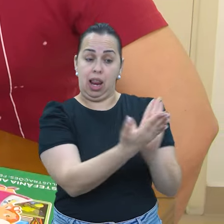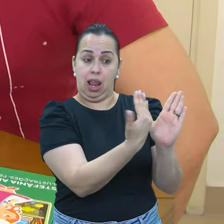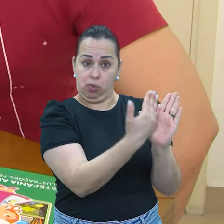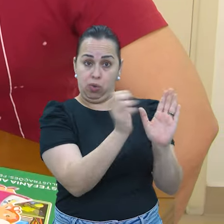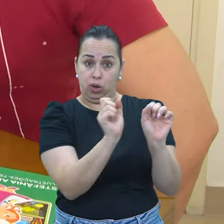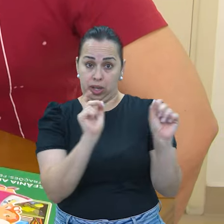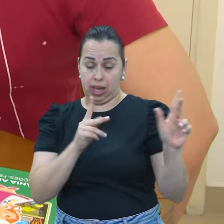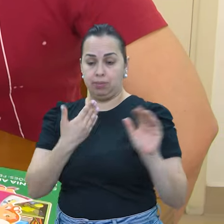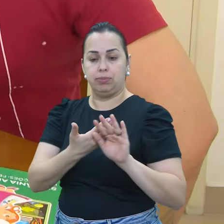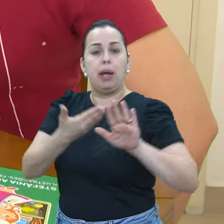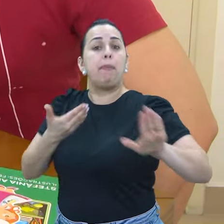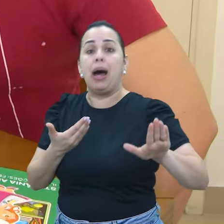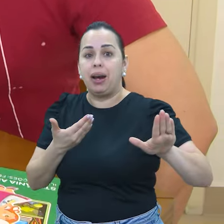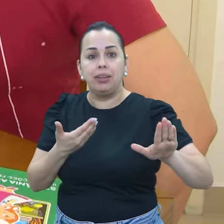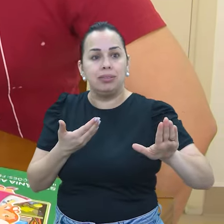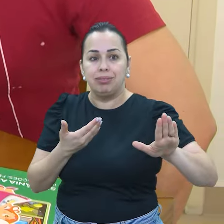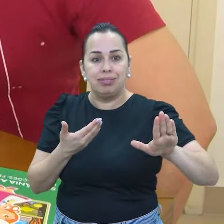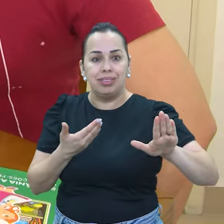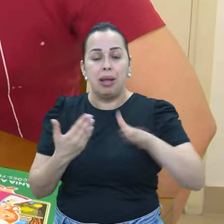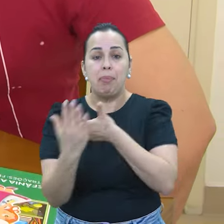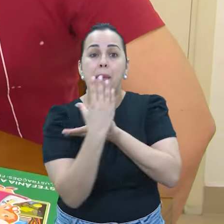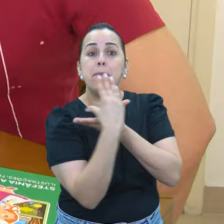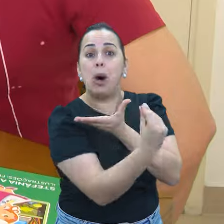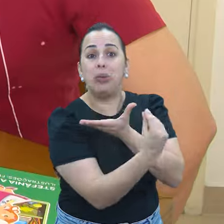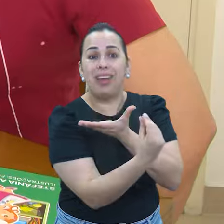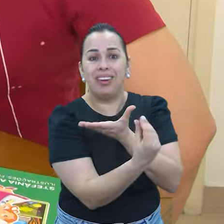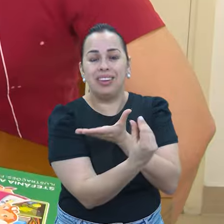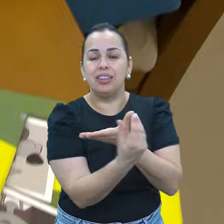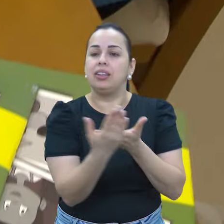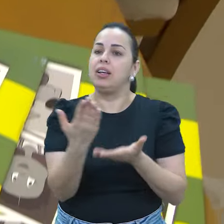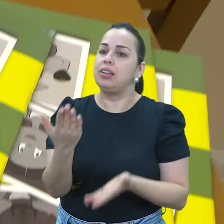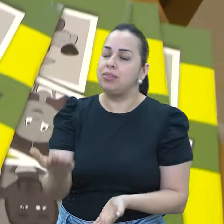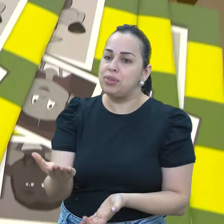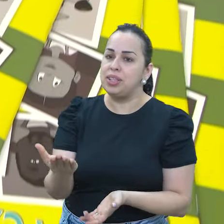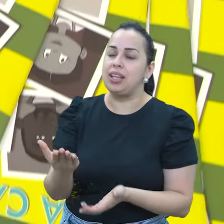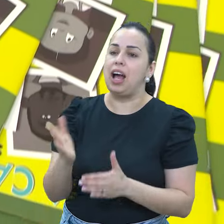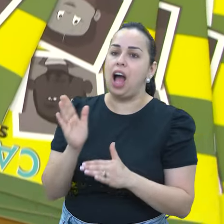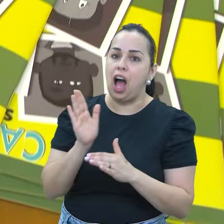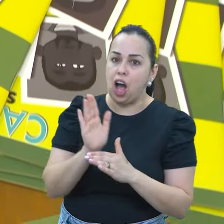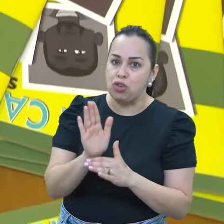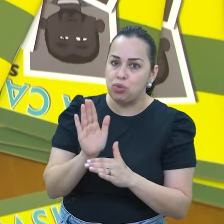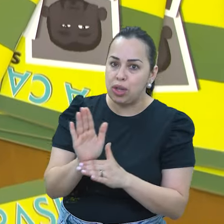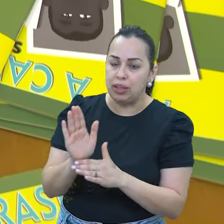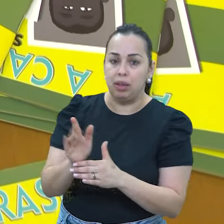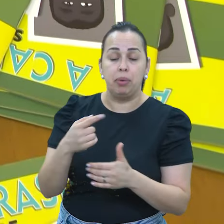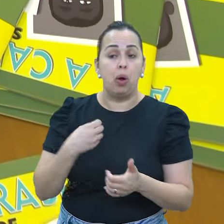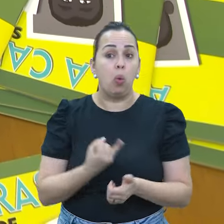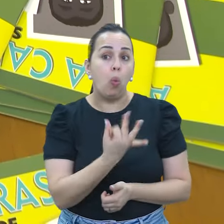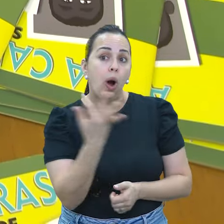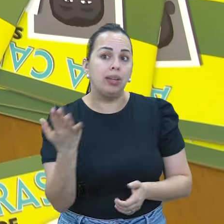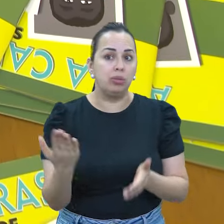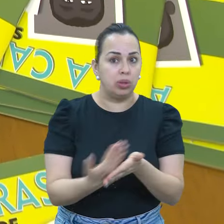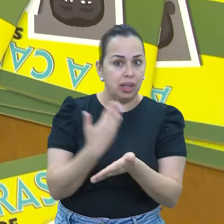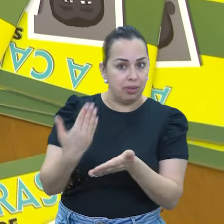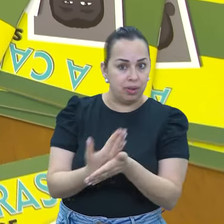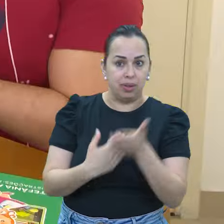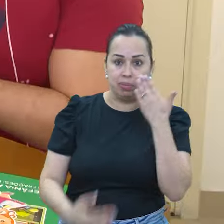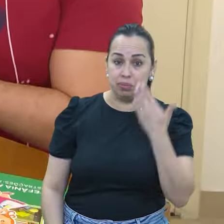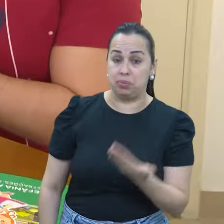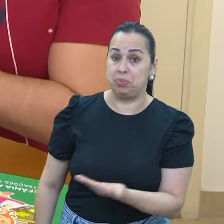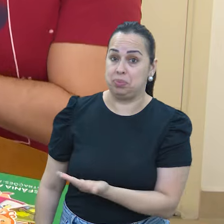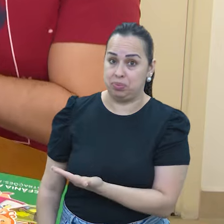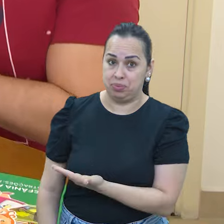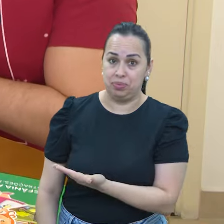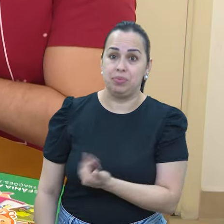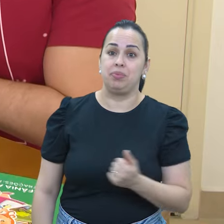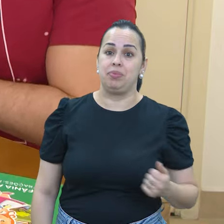essa noite, filho, eu vou ler o meu livro e você vai ler o seu. Então, você traz um modelo leitor. Para servir de exemplo. Exatamente. Você